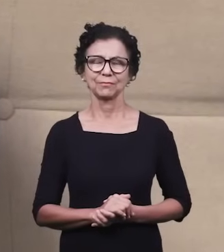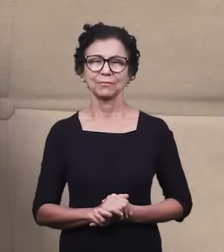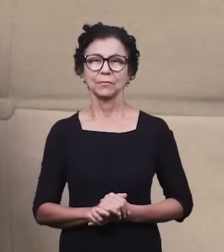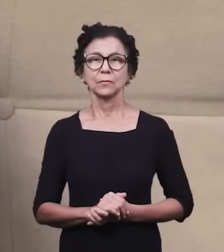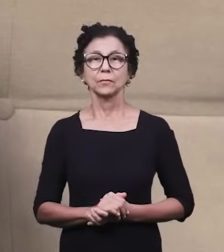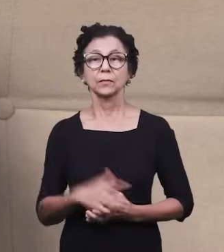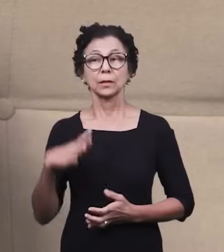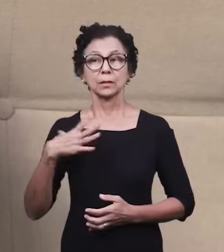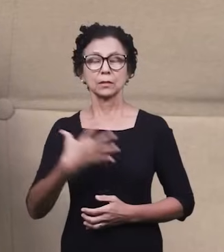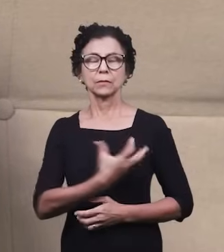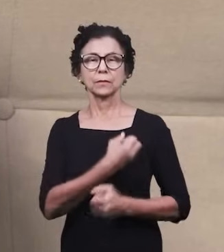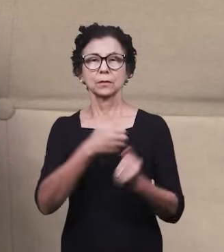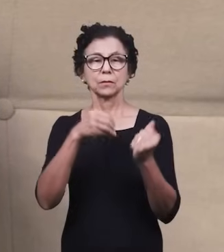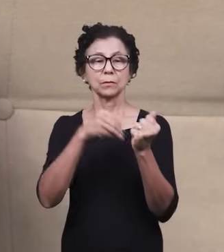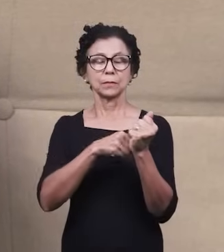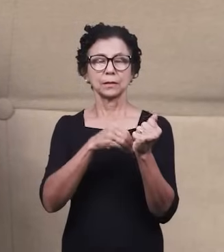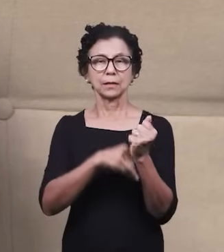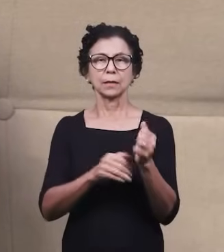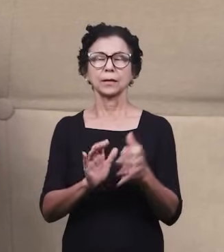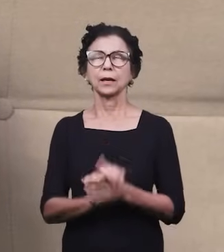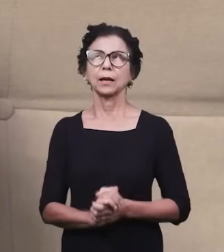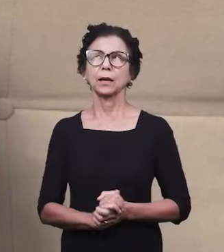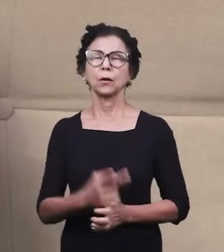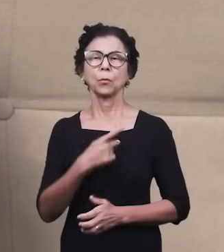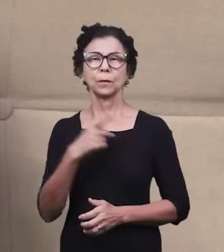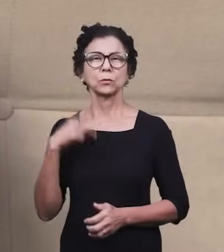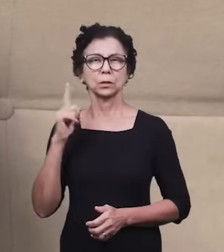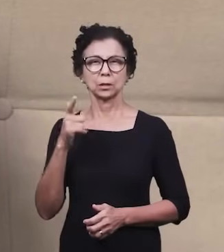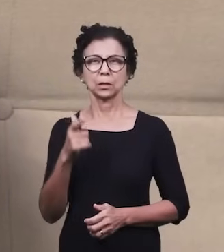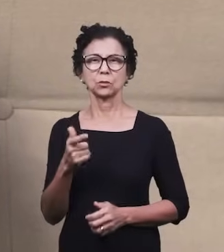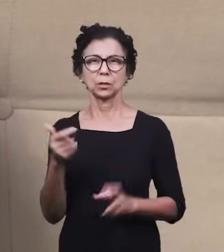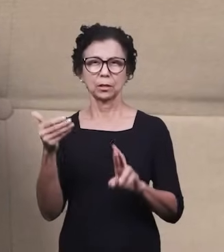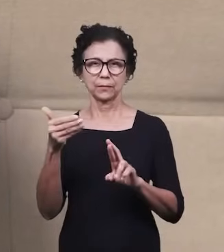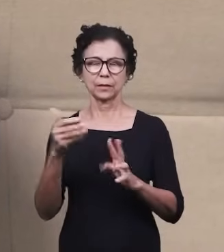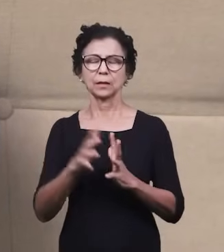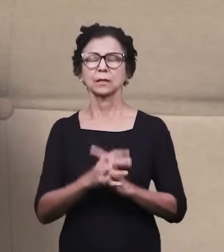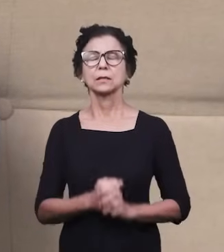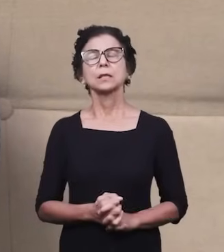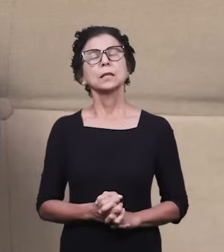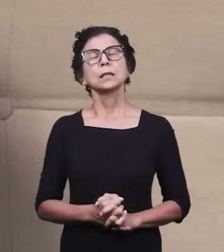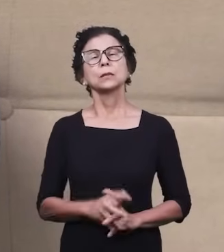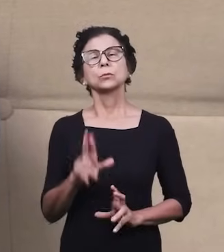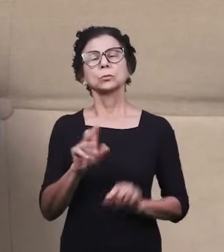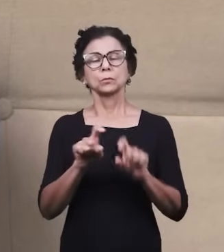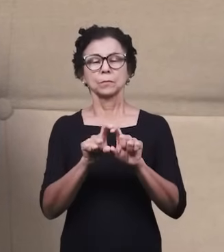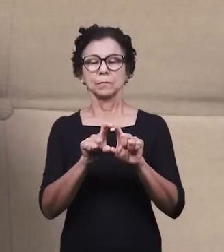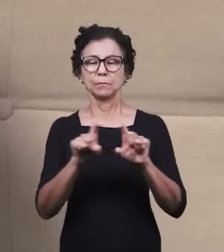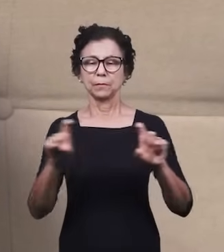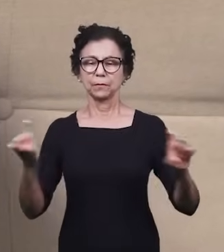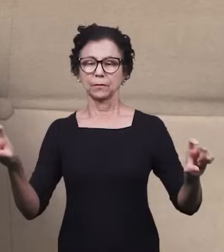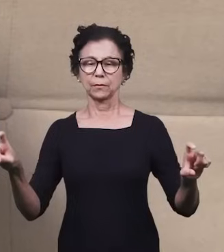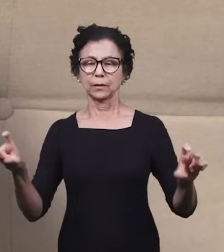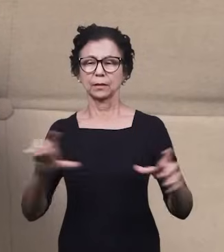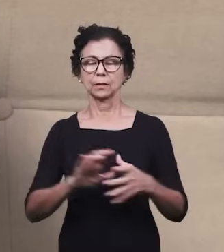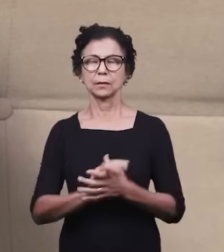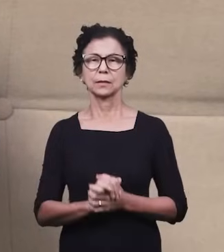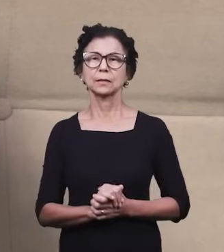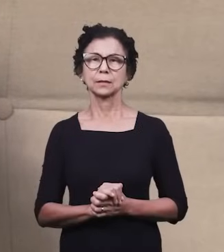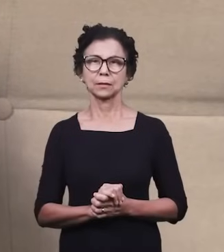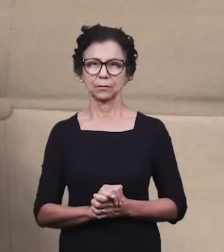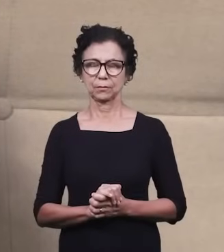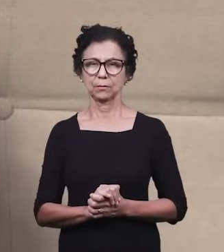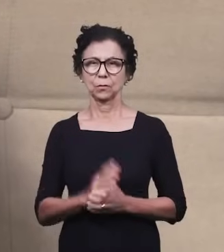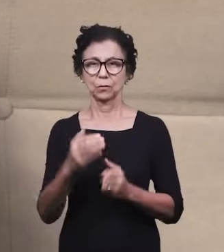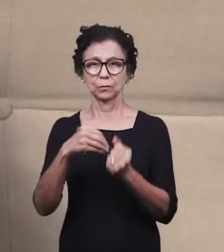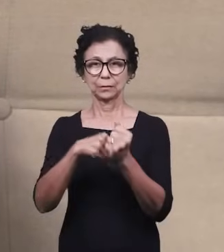o mistério, o pastor Redeutil usou uma expressão, o mistério é a descoberta da verdade